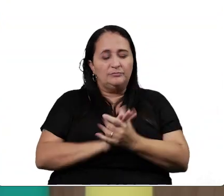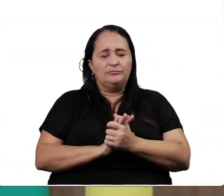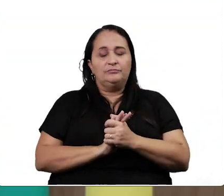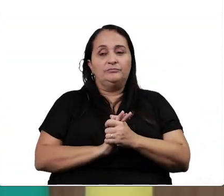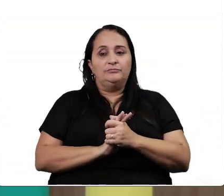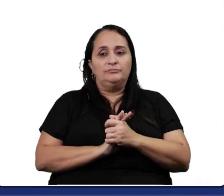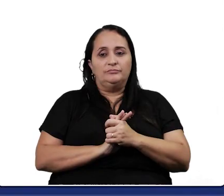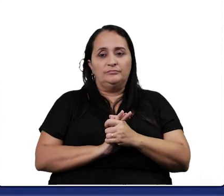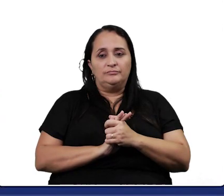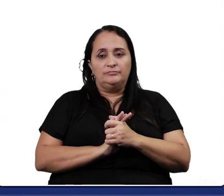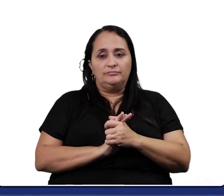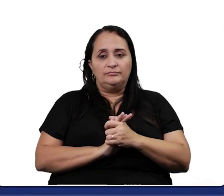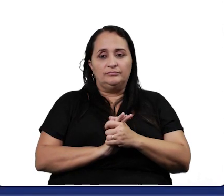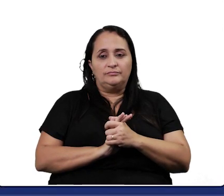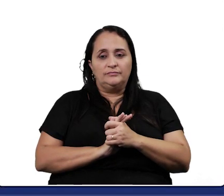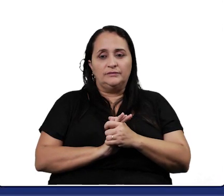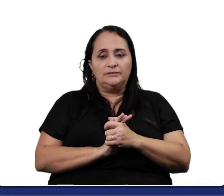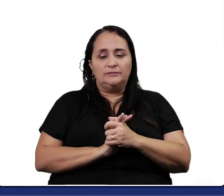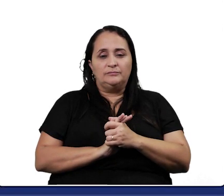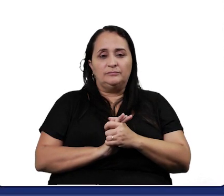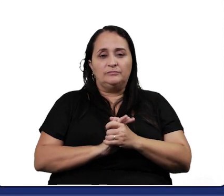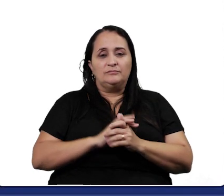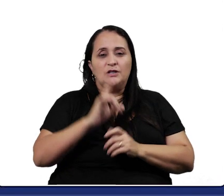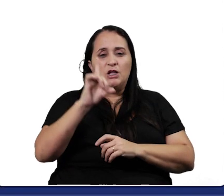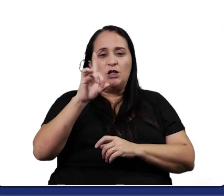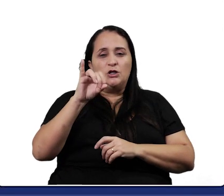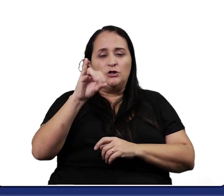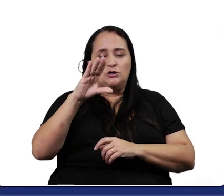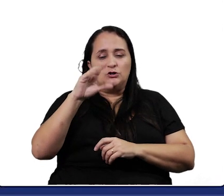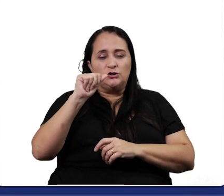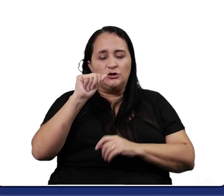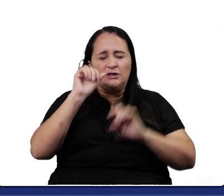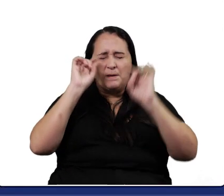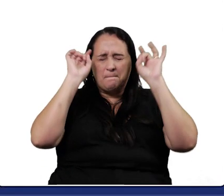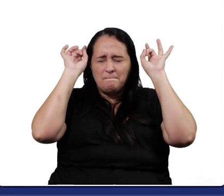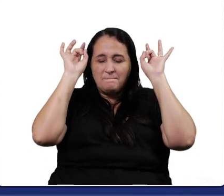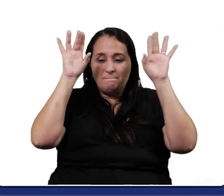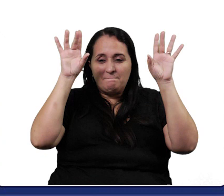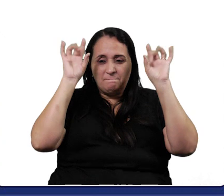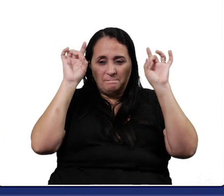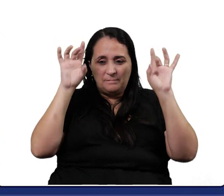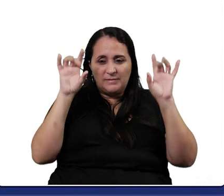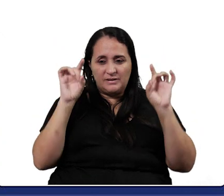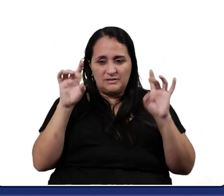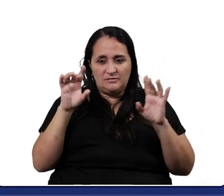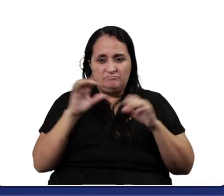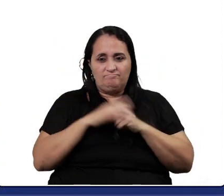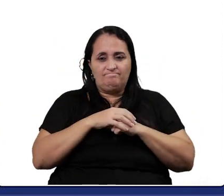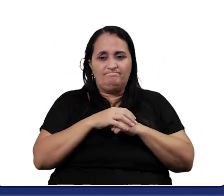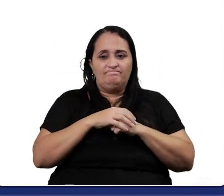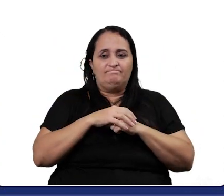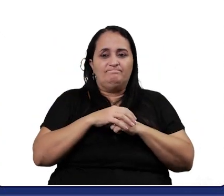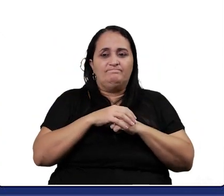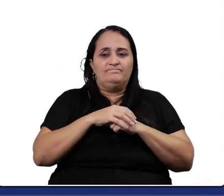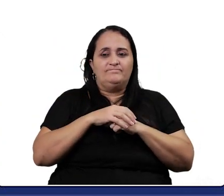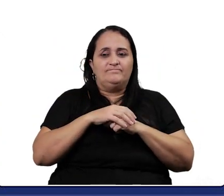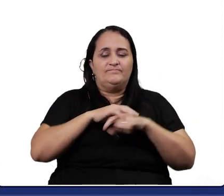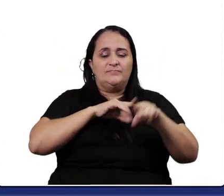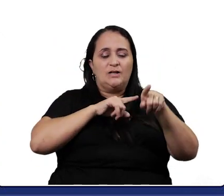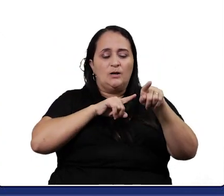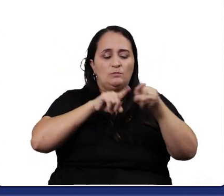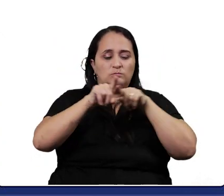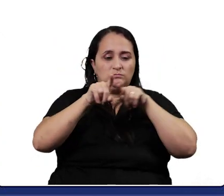bom? Dica preciosa é o título do texto. A disputa com salto